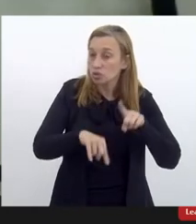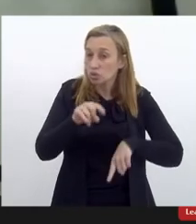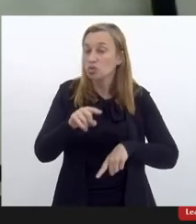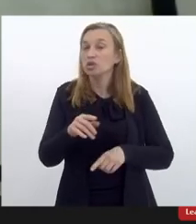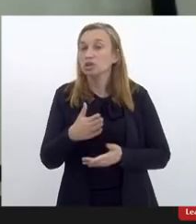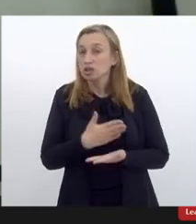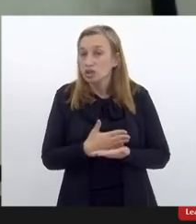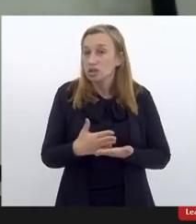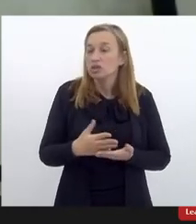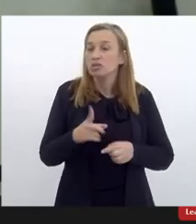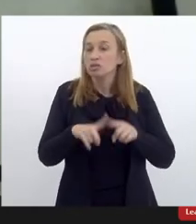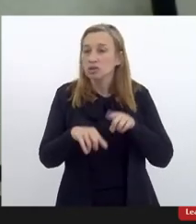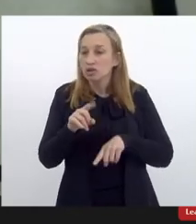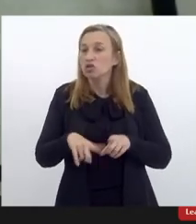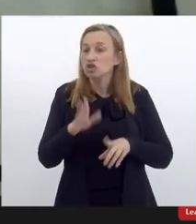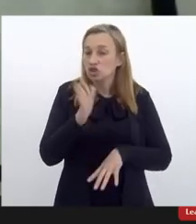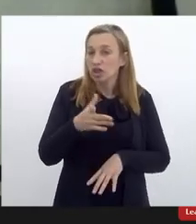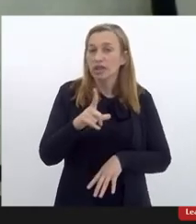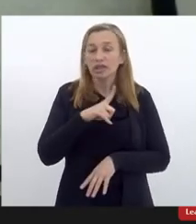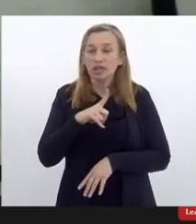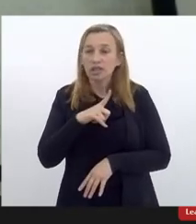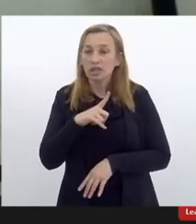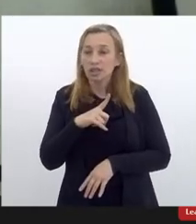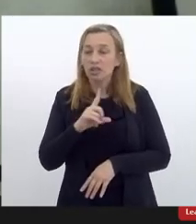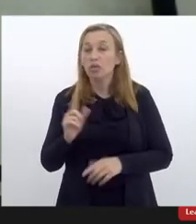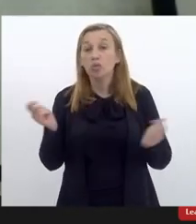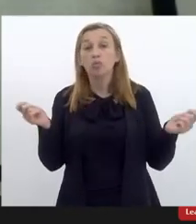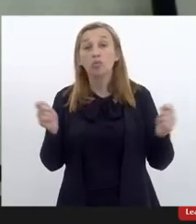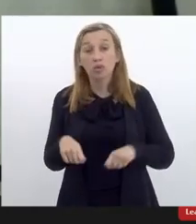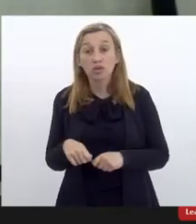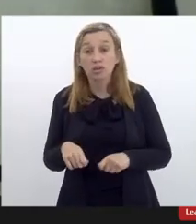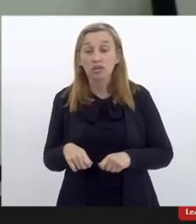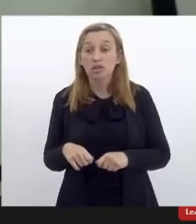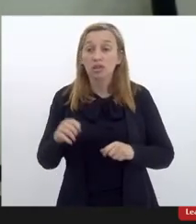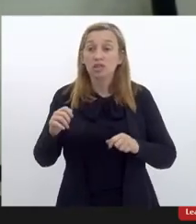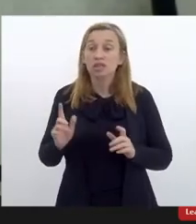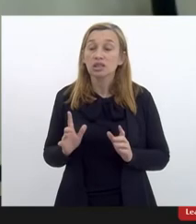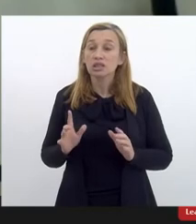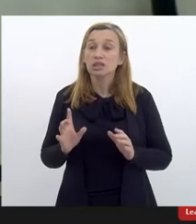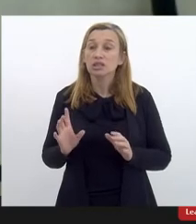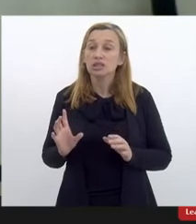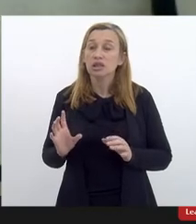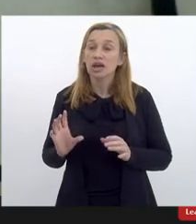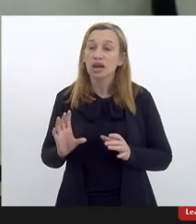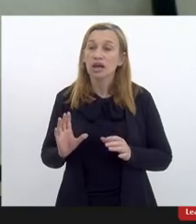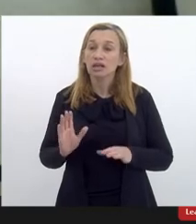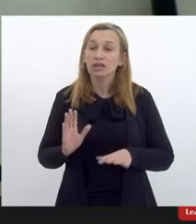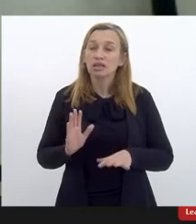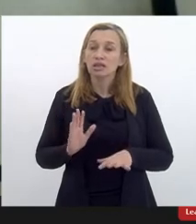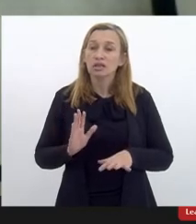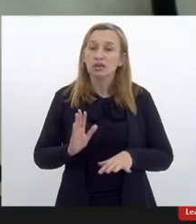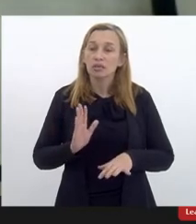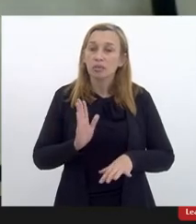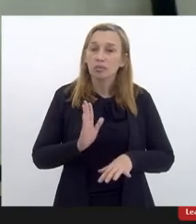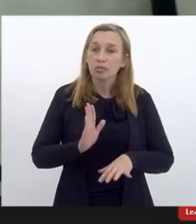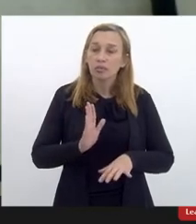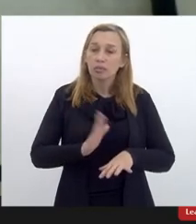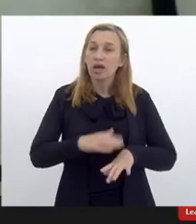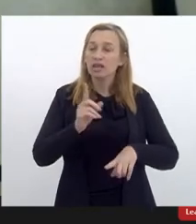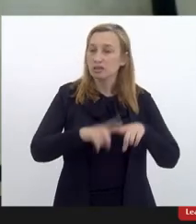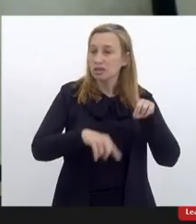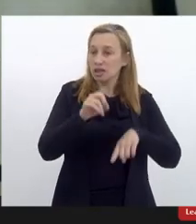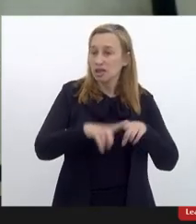de um material já existente, com possibilidades de complementação pelos nossos professores